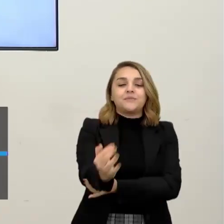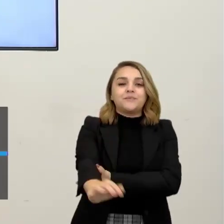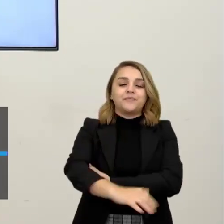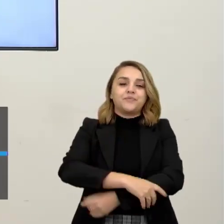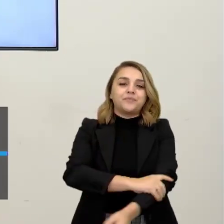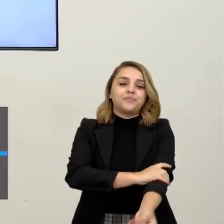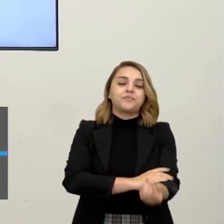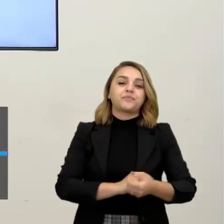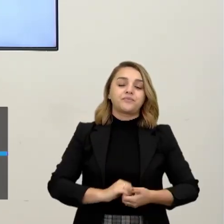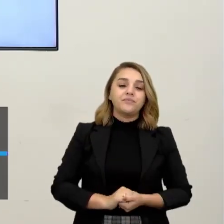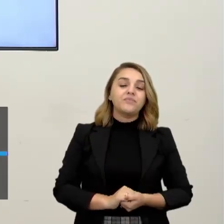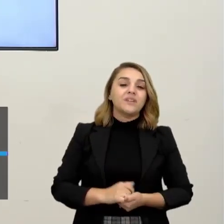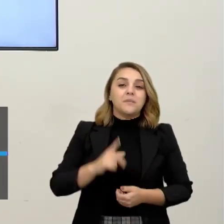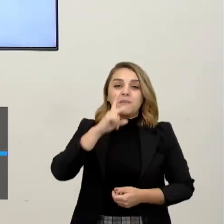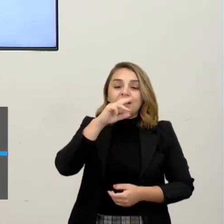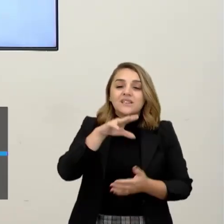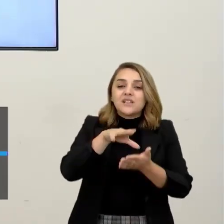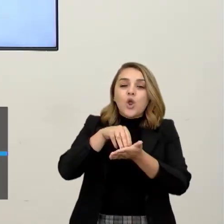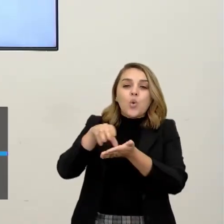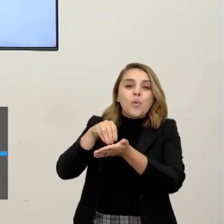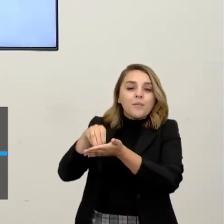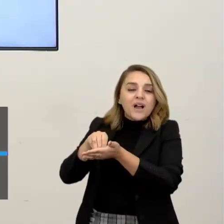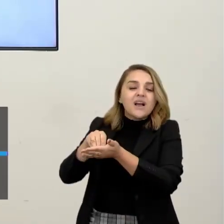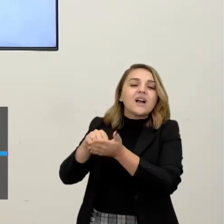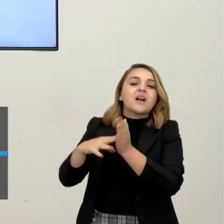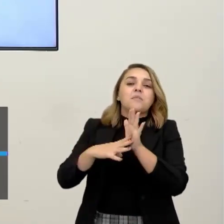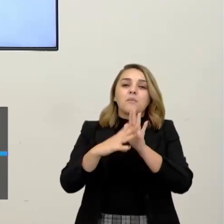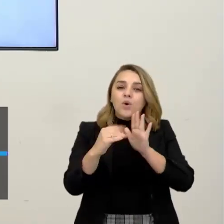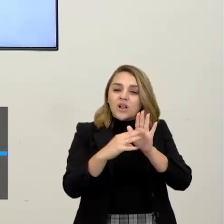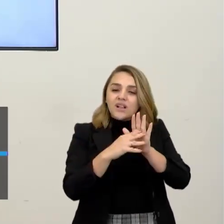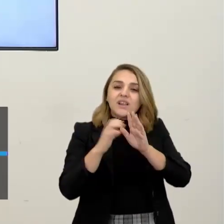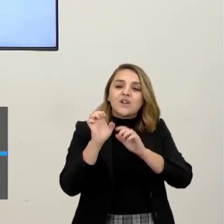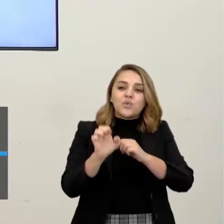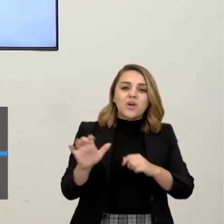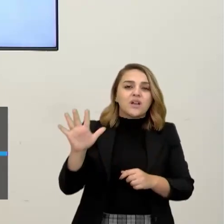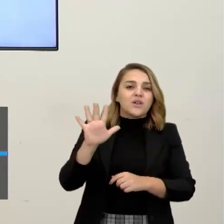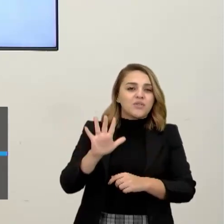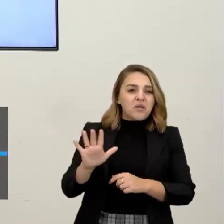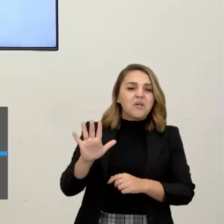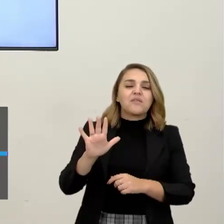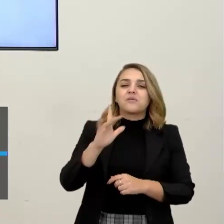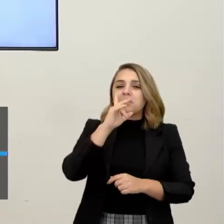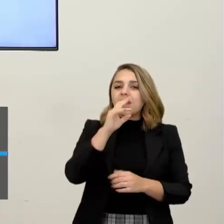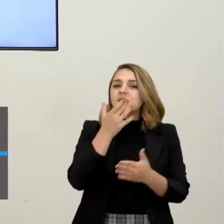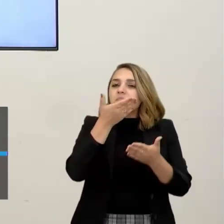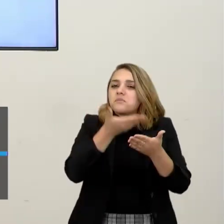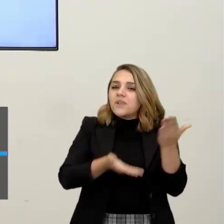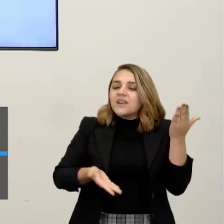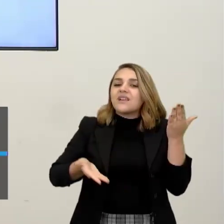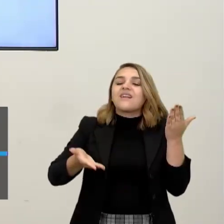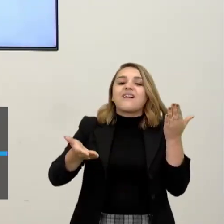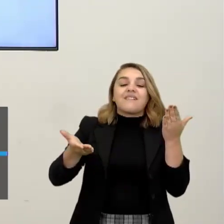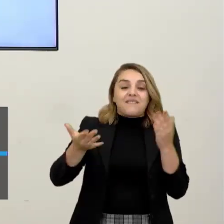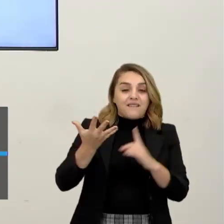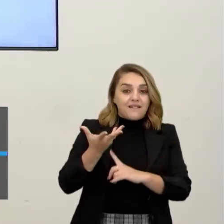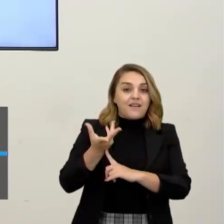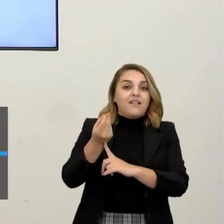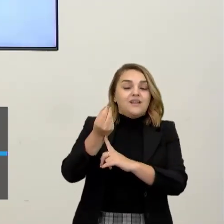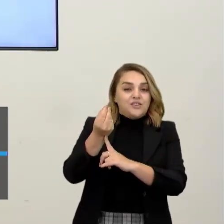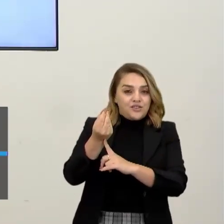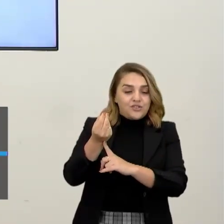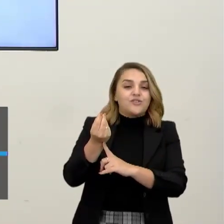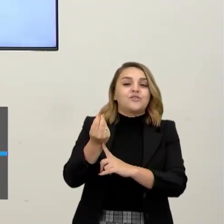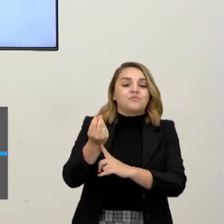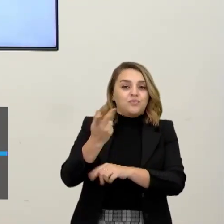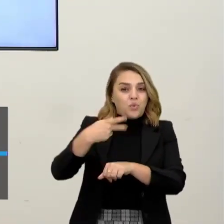estavam copiando os modelos europeus, estavam pervertendo, corrompendo a arte nacional, quando na verdade estava tendo